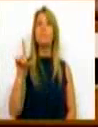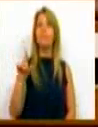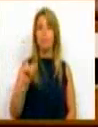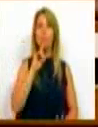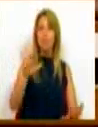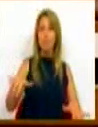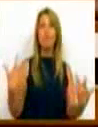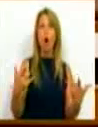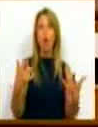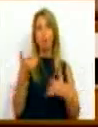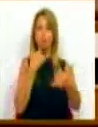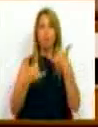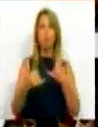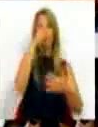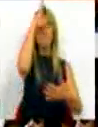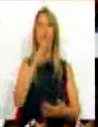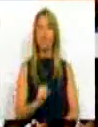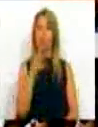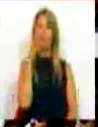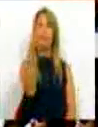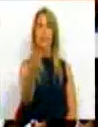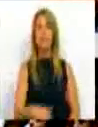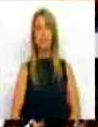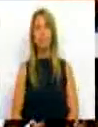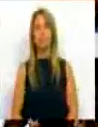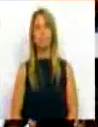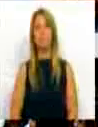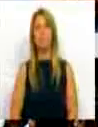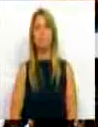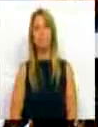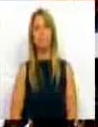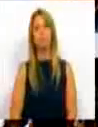como pode mudar de governo, disse.